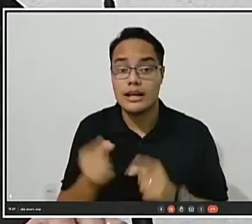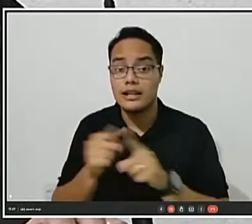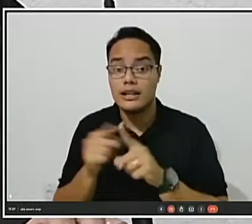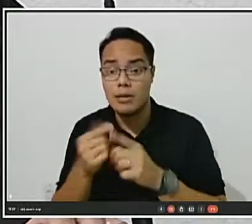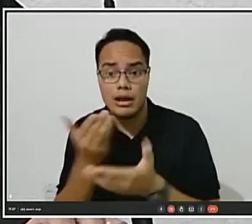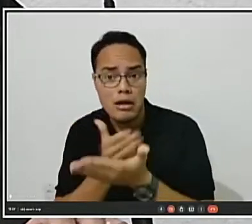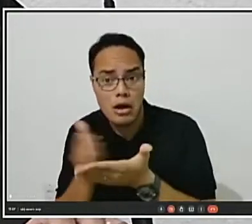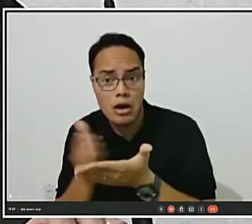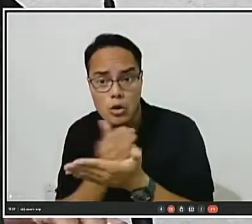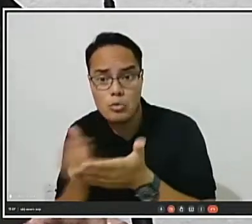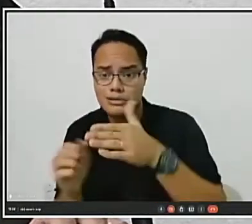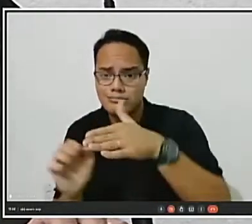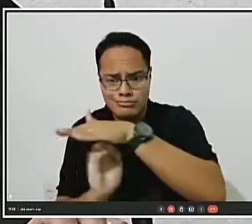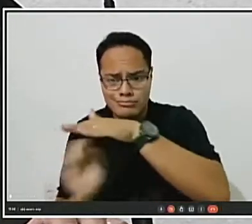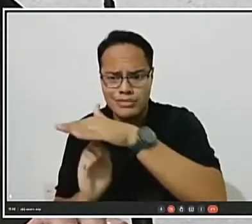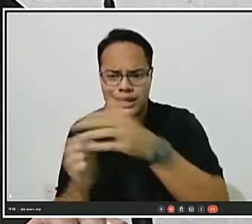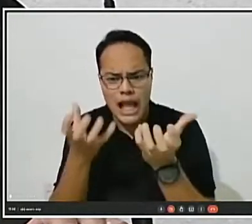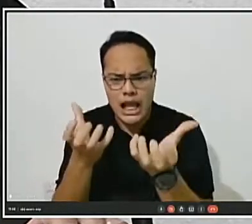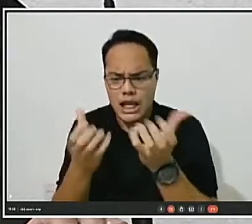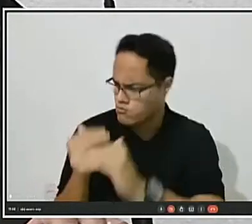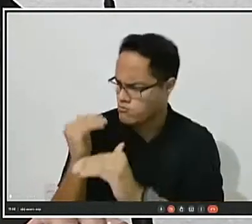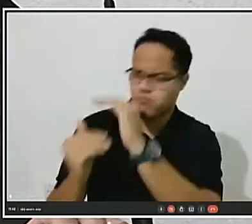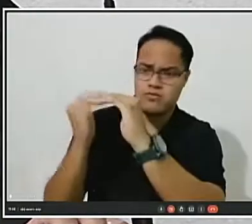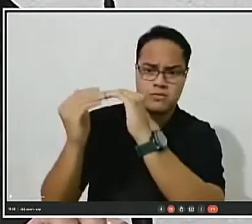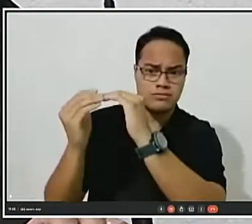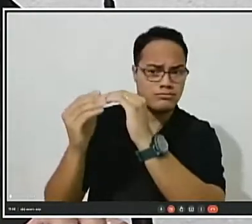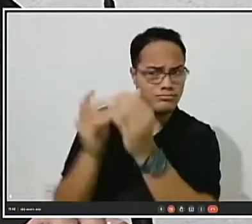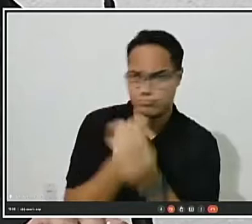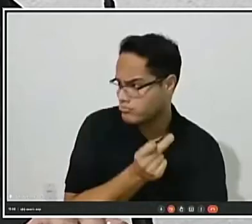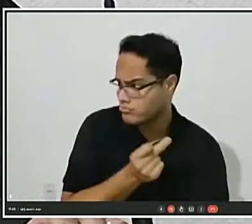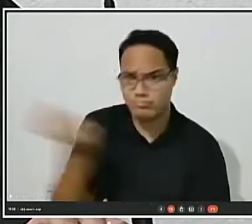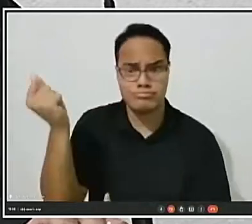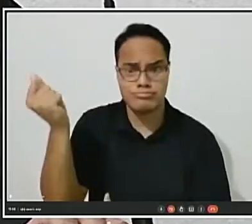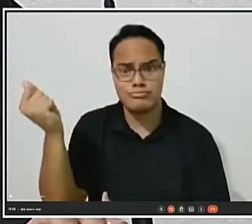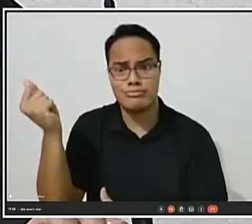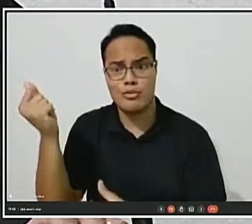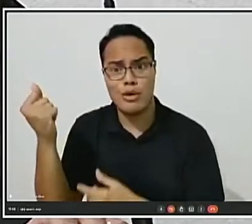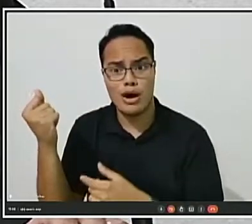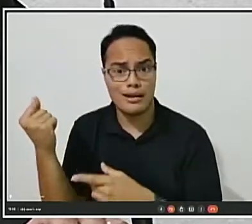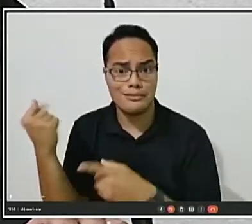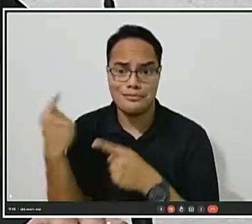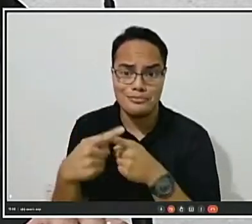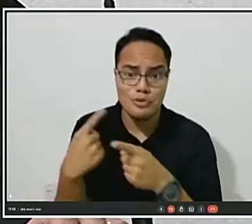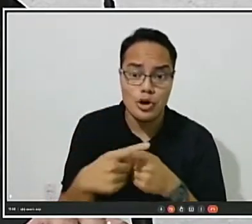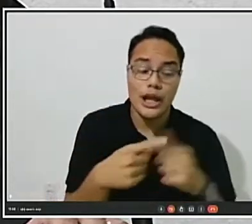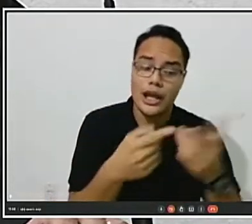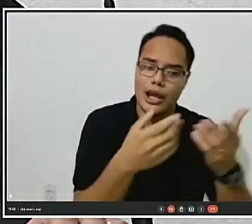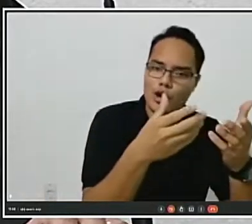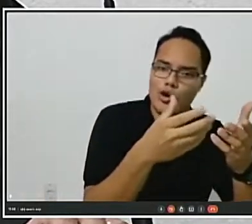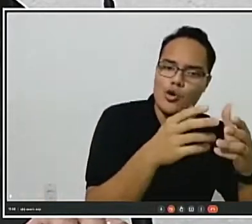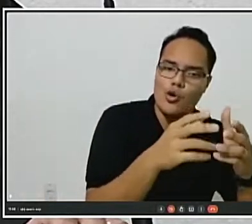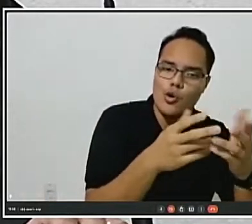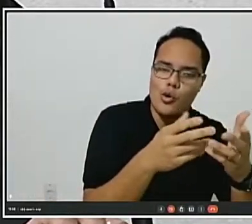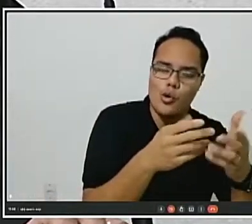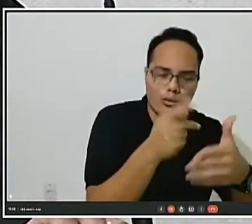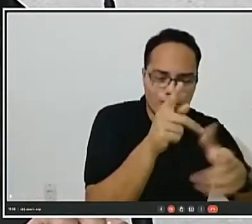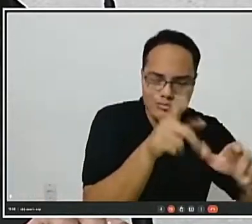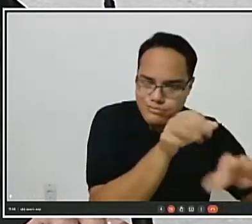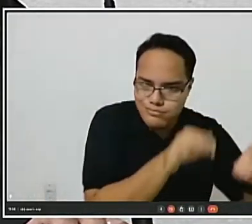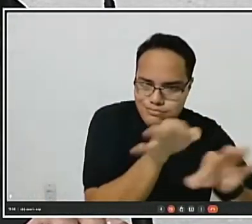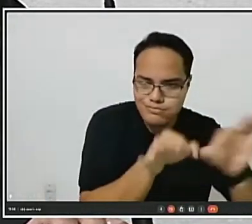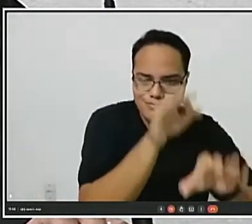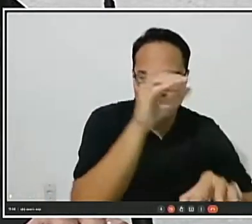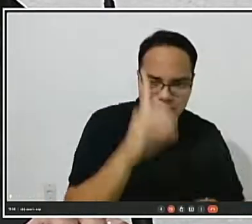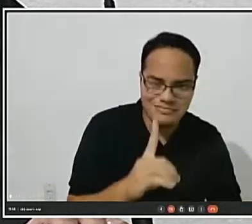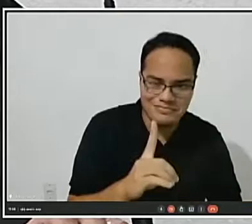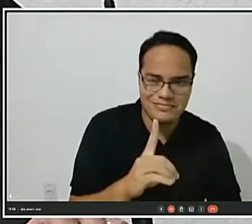para outros municípios. Por quê? Porque o nosso plano diretor está mal feito. E a cada 10 anos tem que ser mexido.